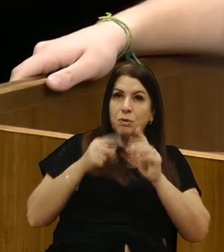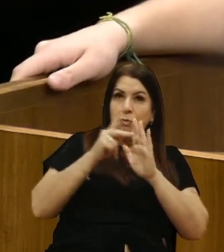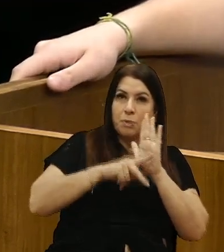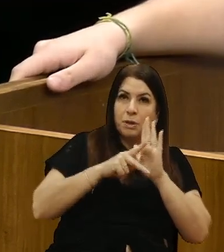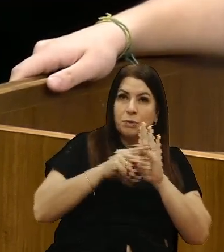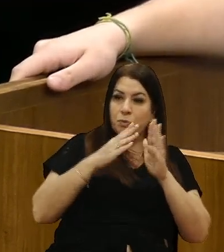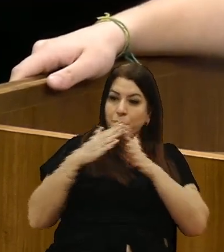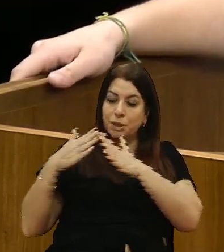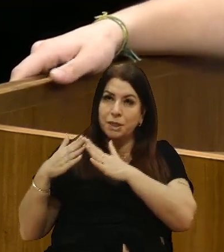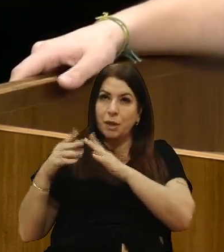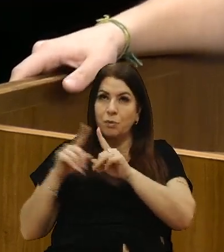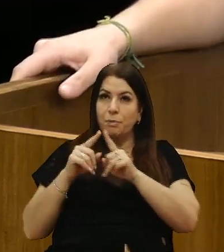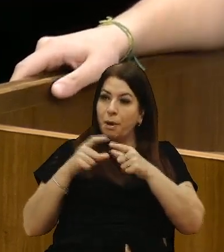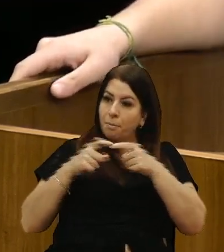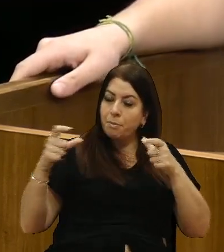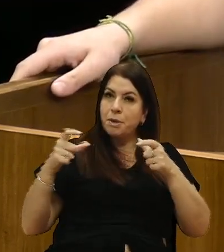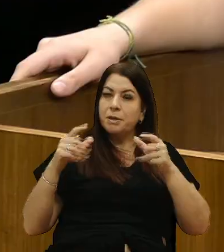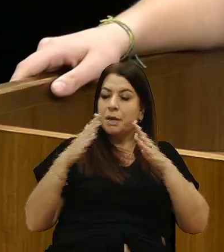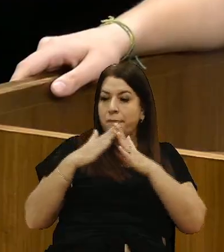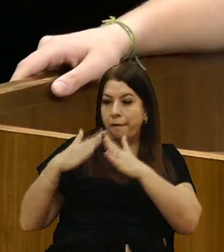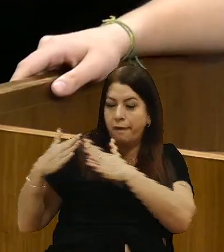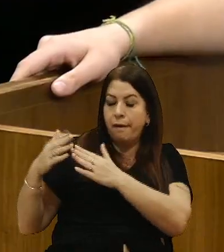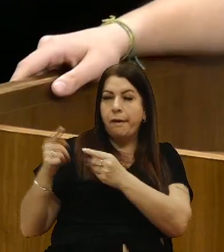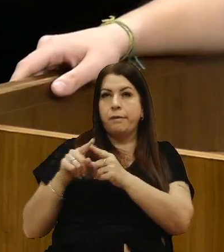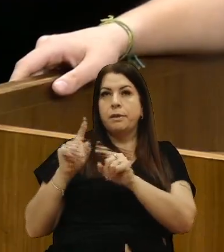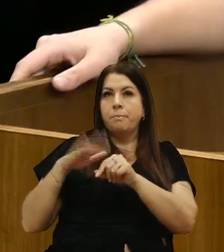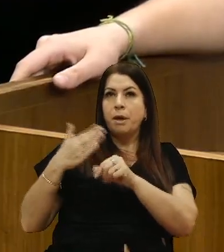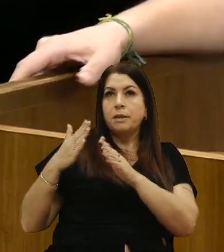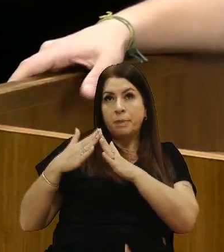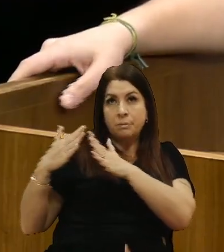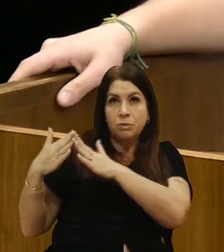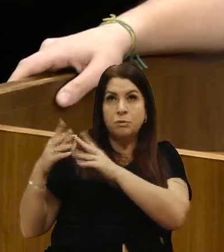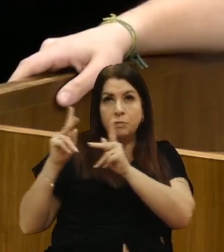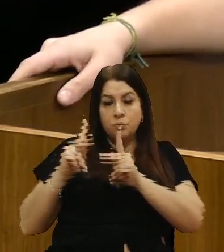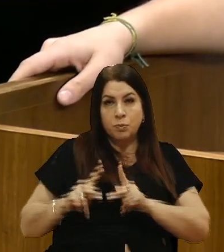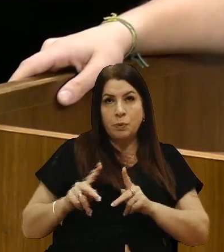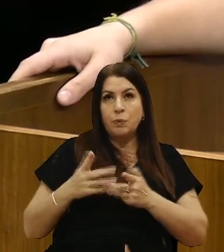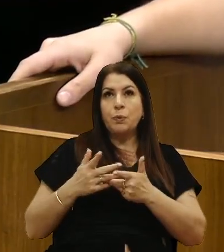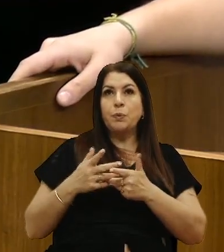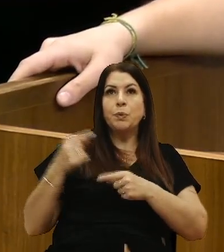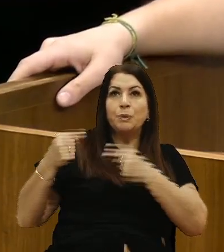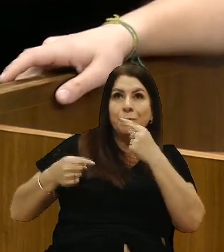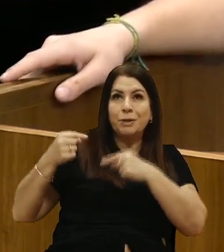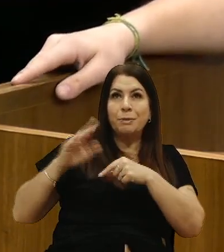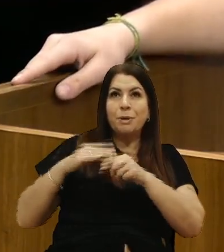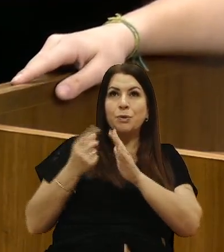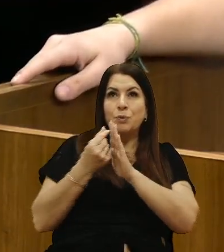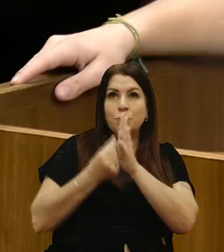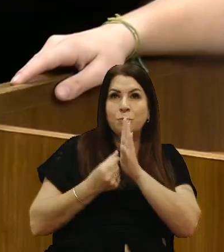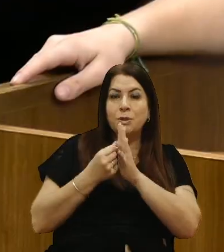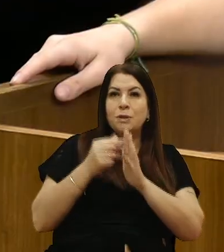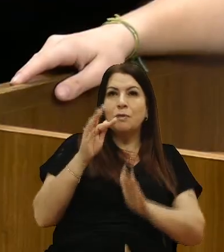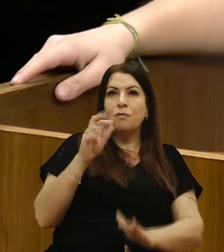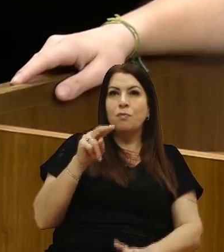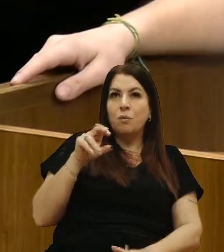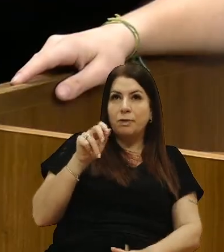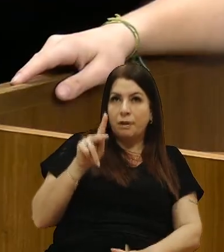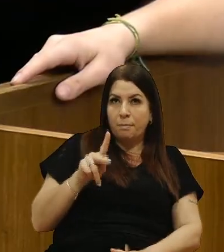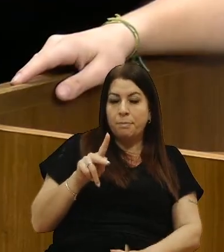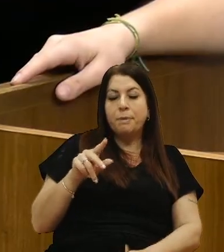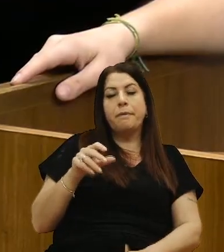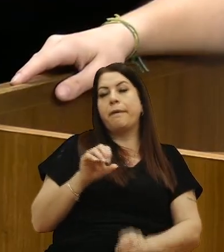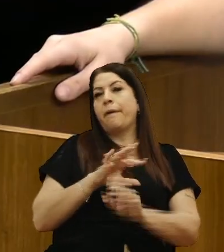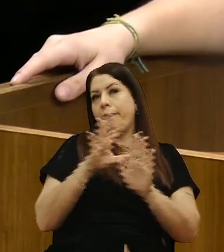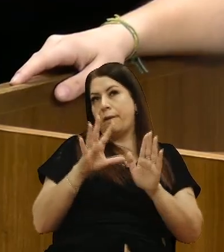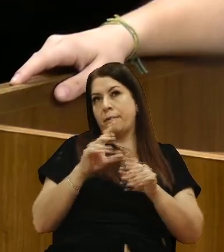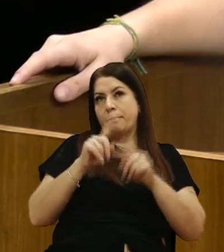de habitação, ampliação das moradias, né, mais moradias para as pessoas, debatendo mais orçamento para o FUNCAP. É claro que a